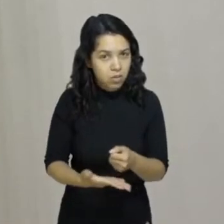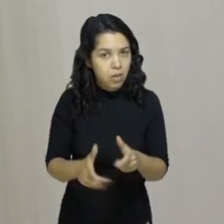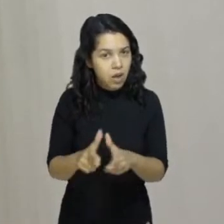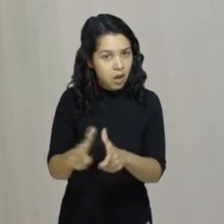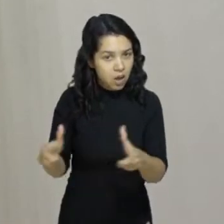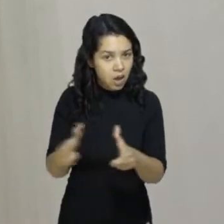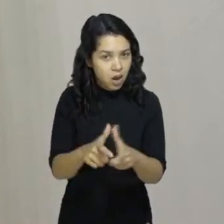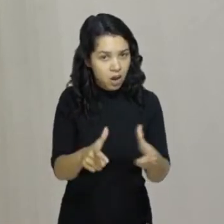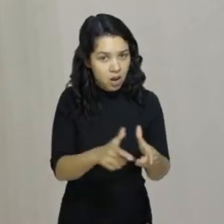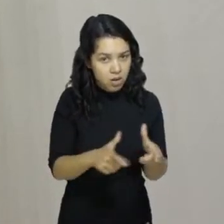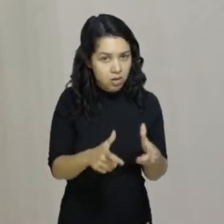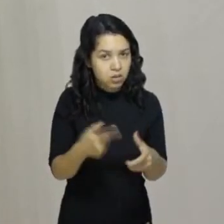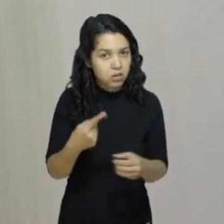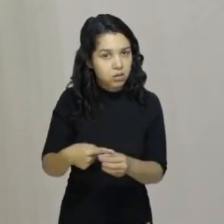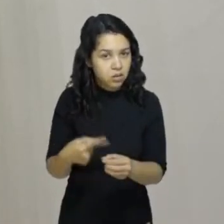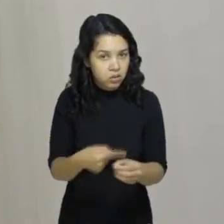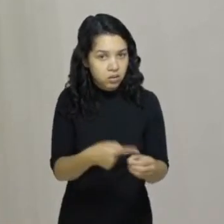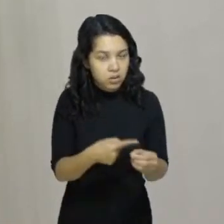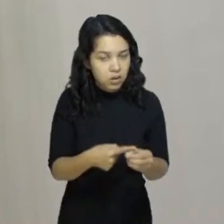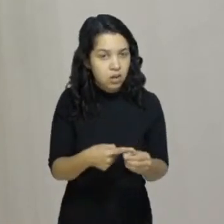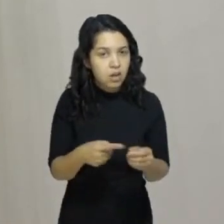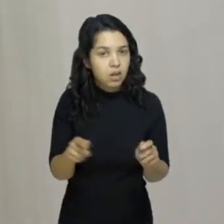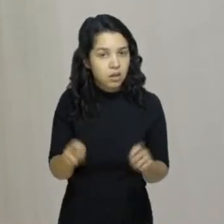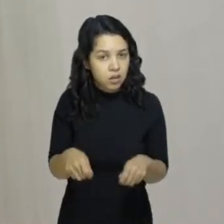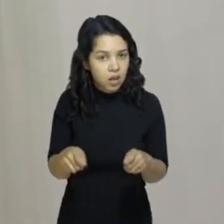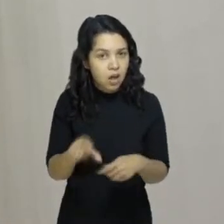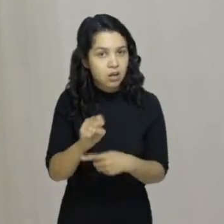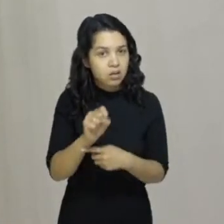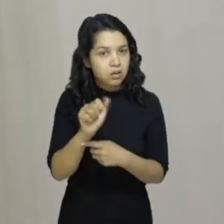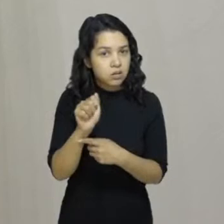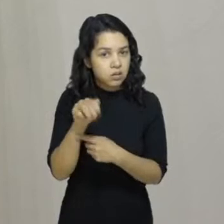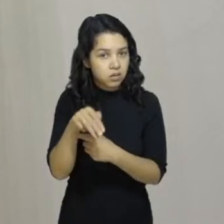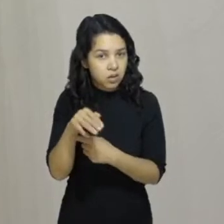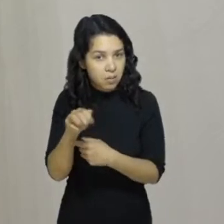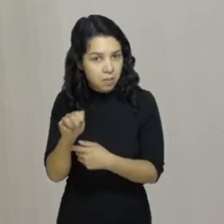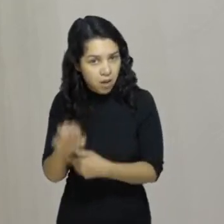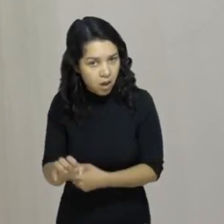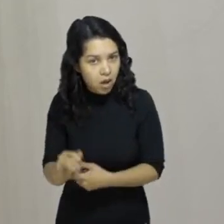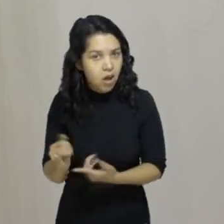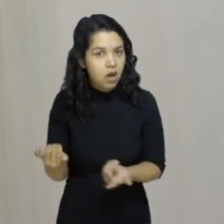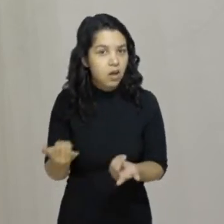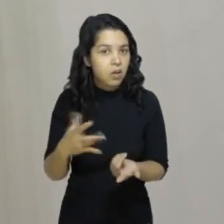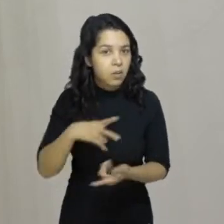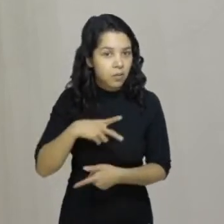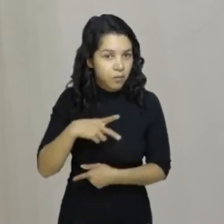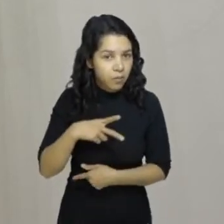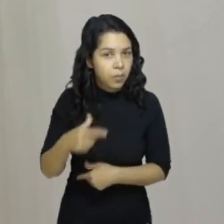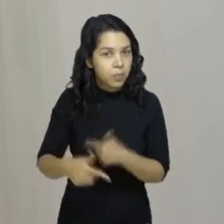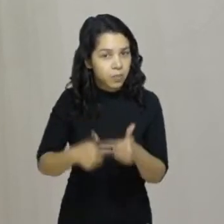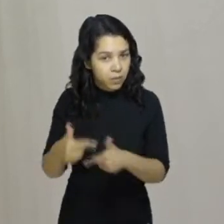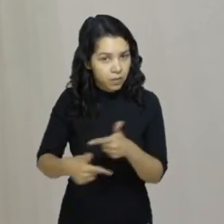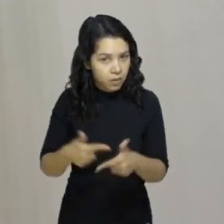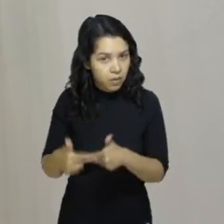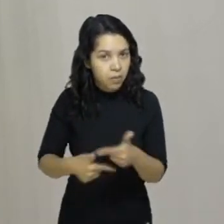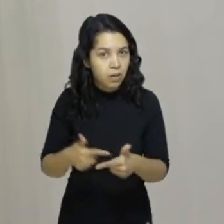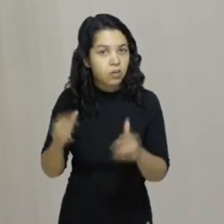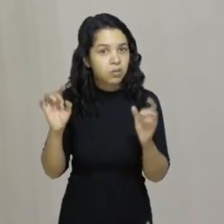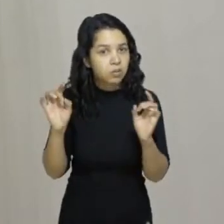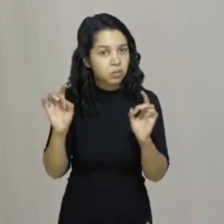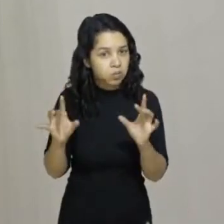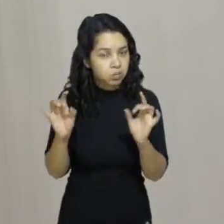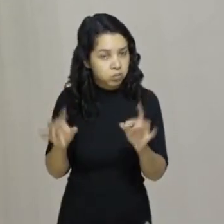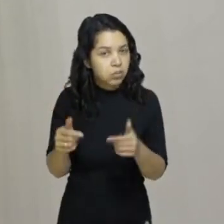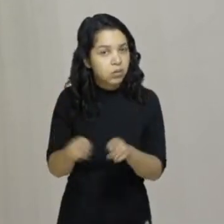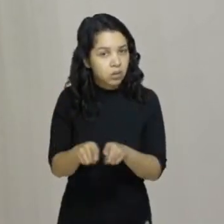onde é possível fazer essa mais ou fazer as privatizações o resultado também tem sido positivo então